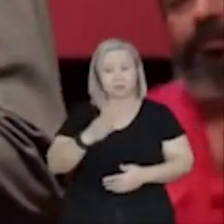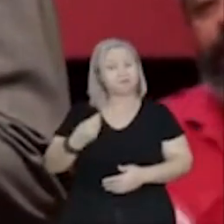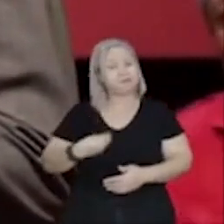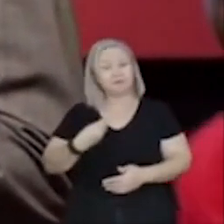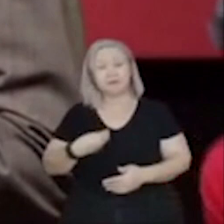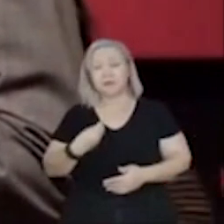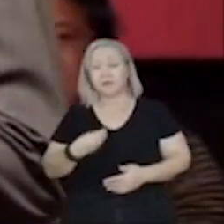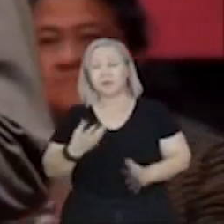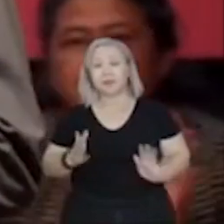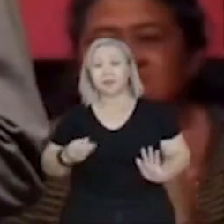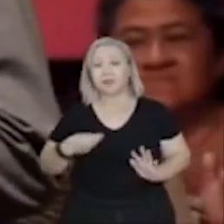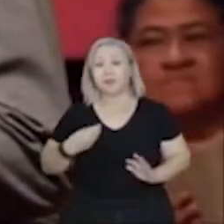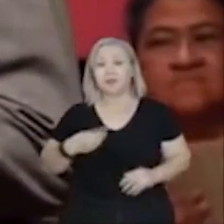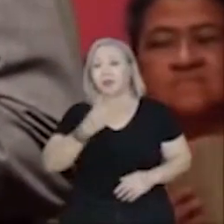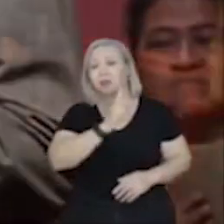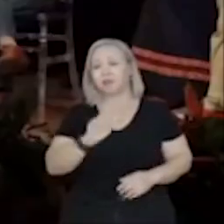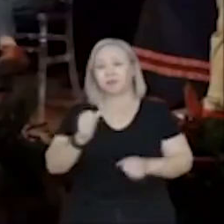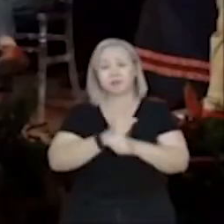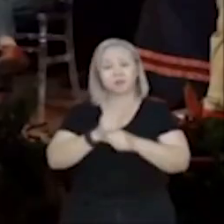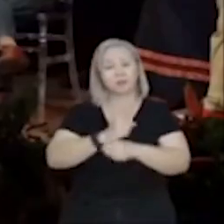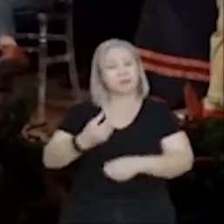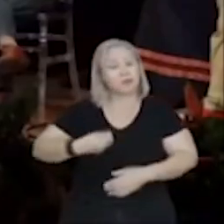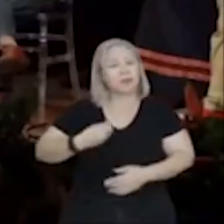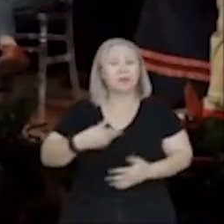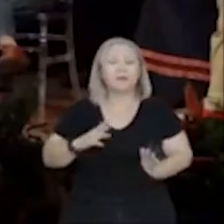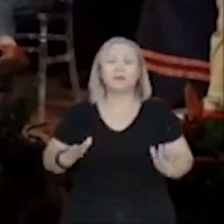e viver os últimos anos da minha vida tranquilo.